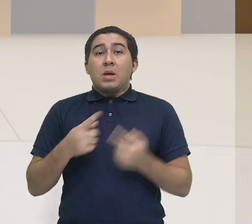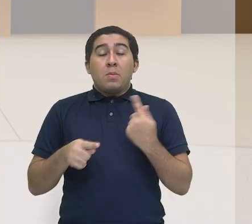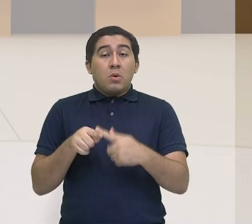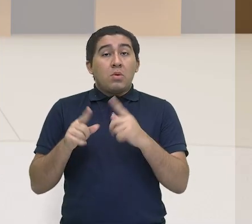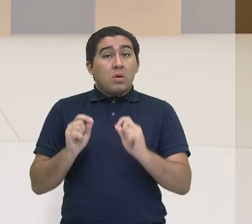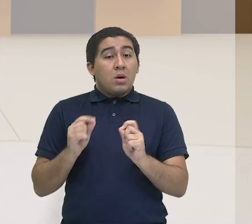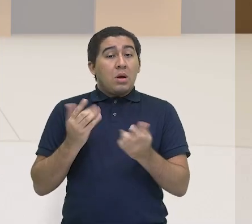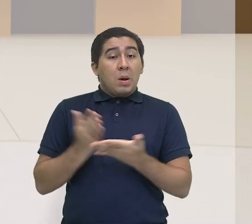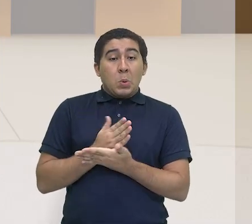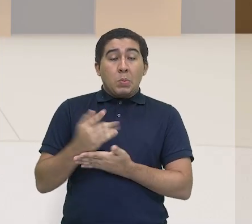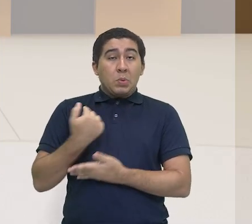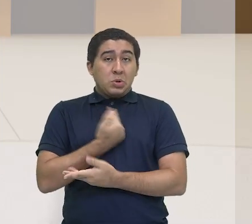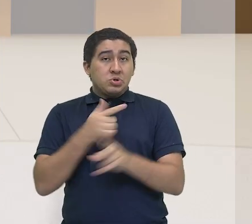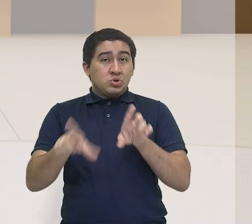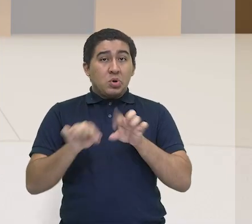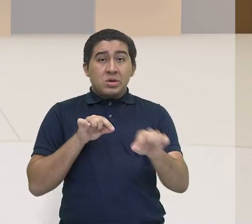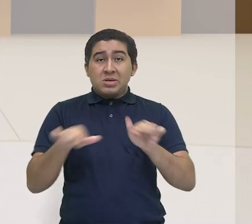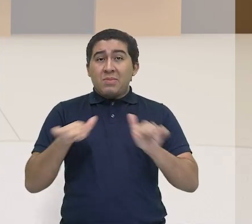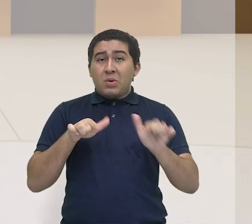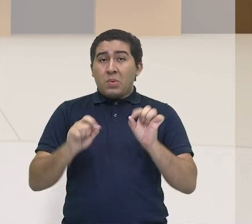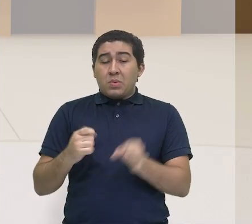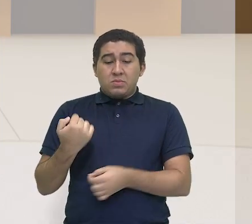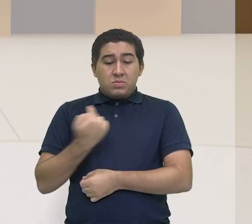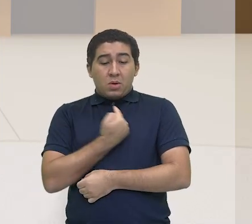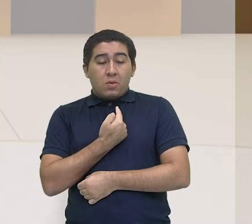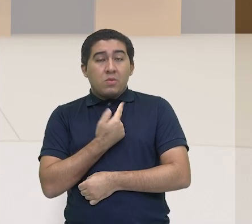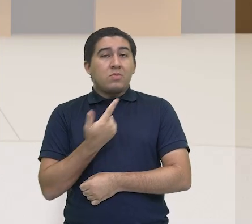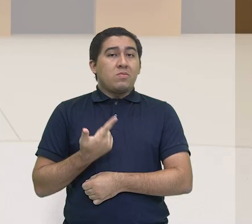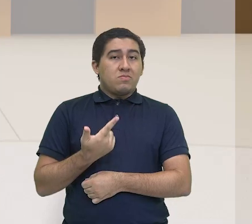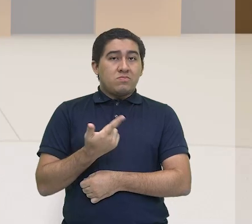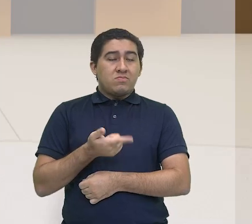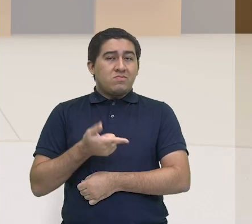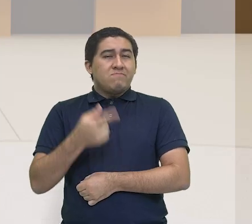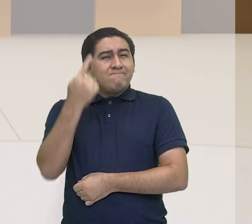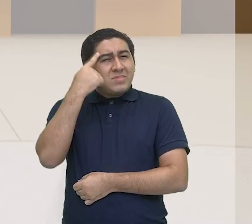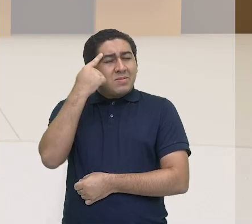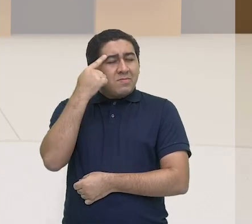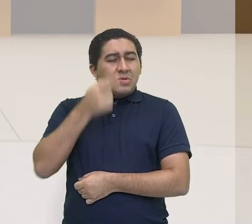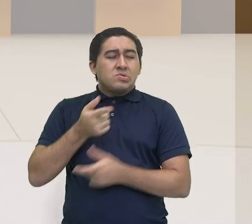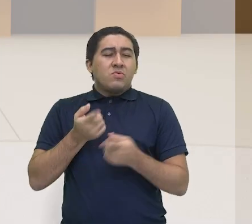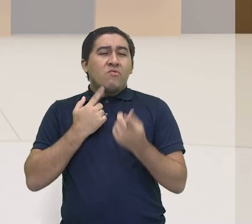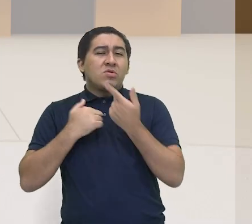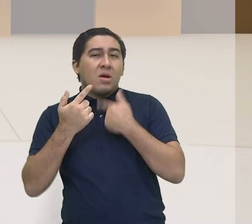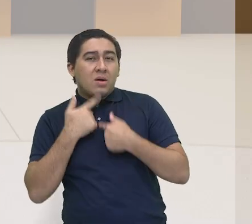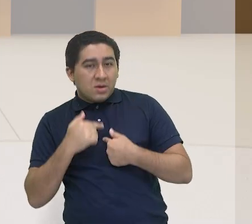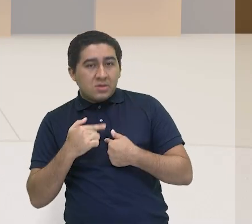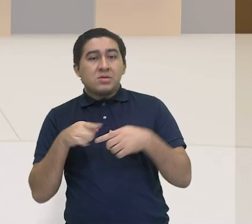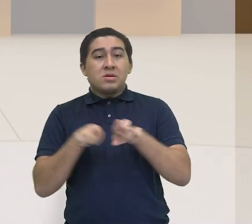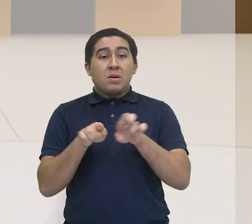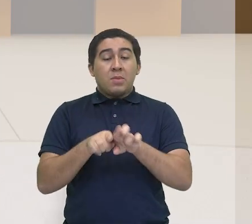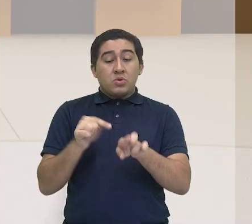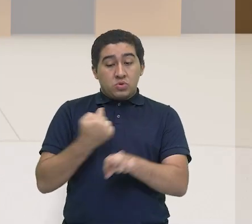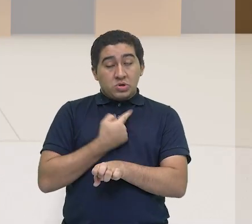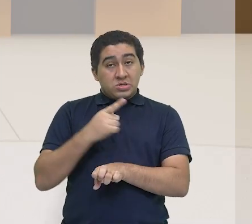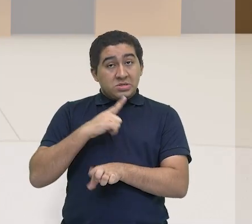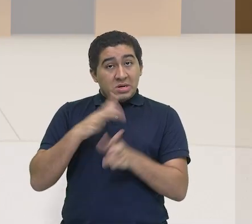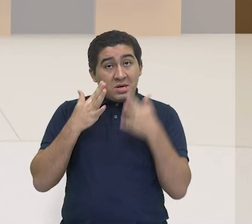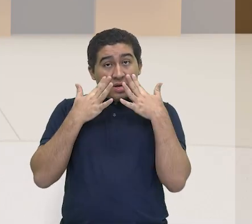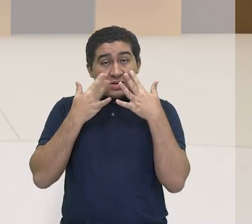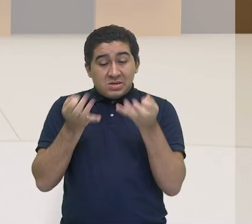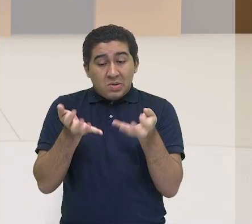muitas das vezes a gente escolhe trabalhar com aquilo que o nosso coraçãozinho gosta, com aquilo que nos chama a